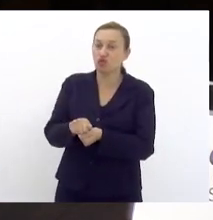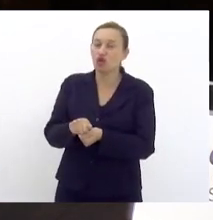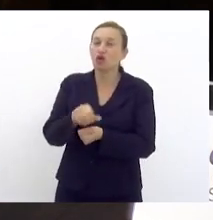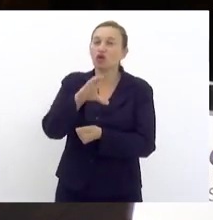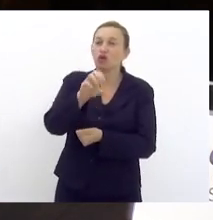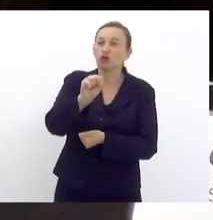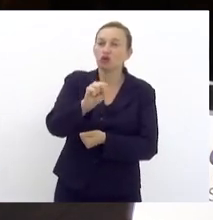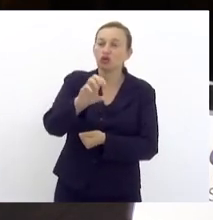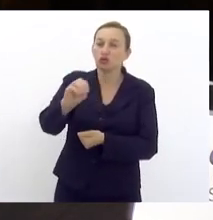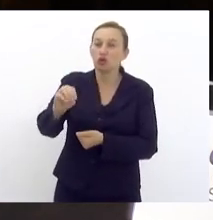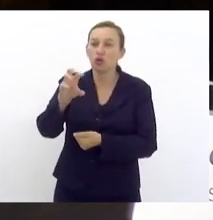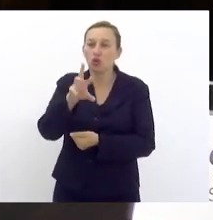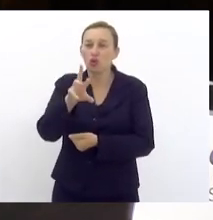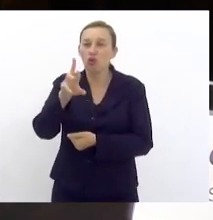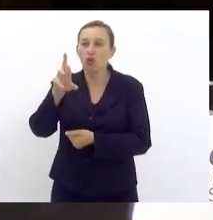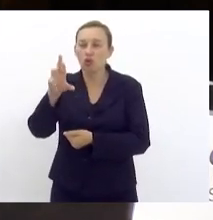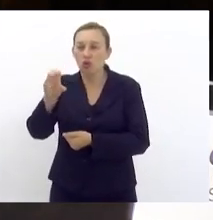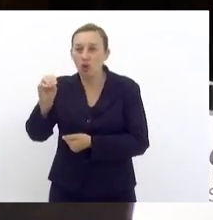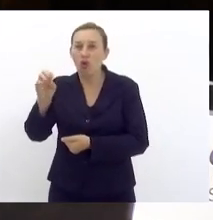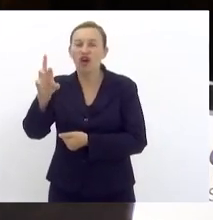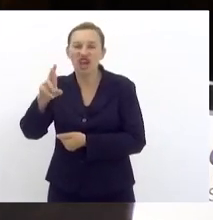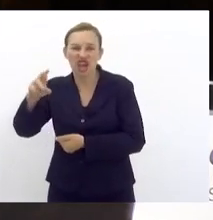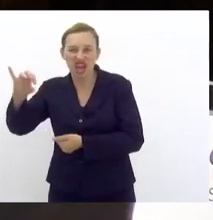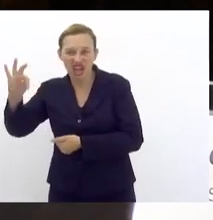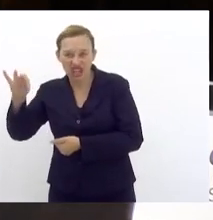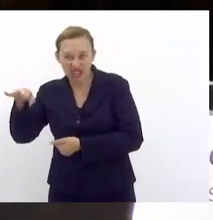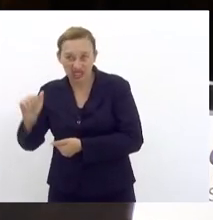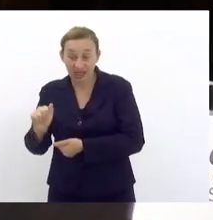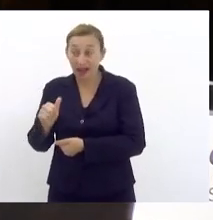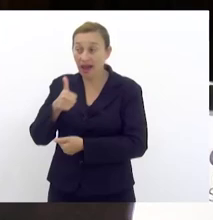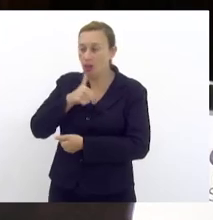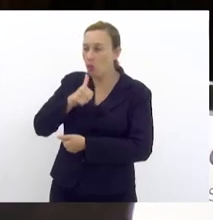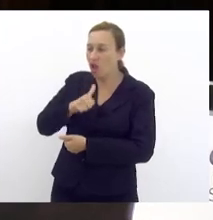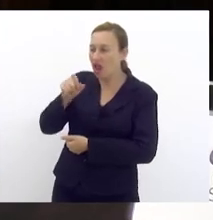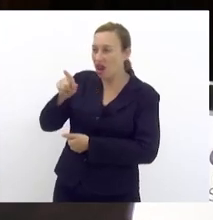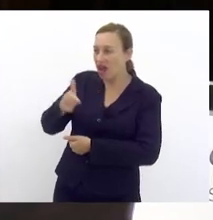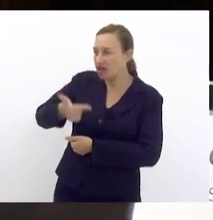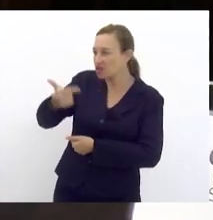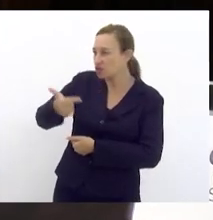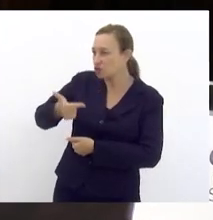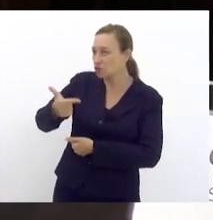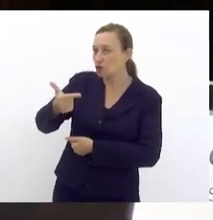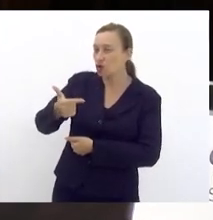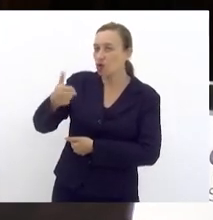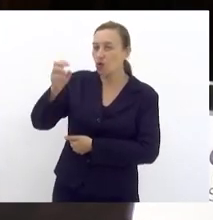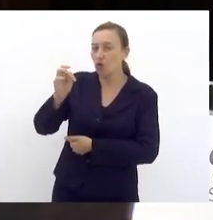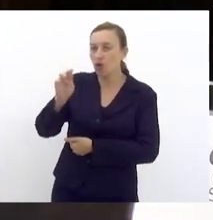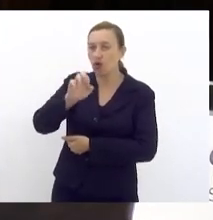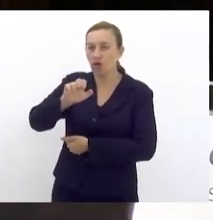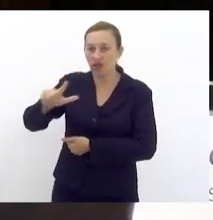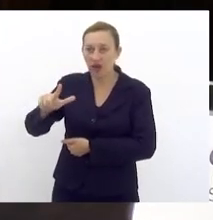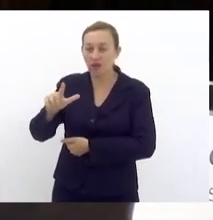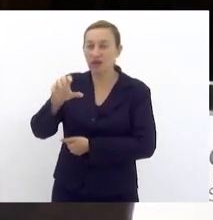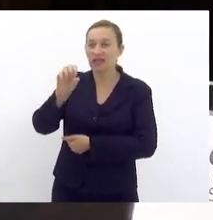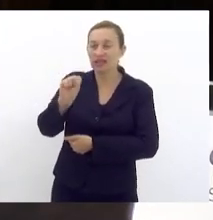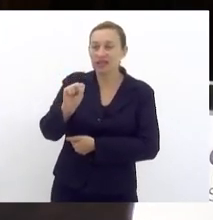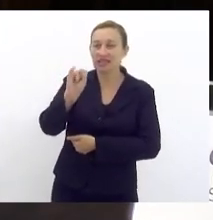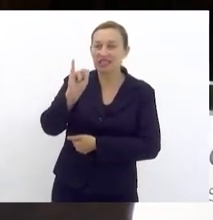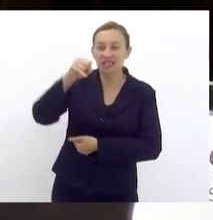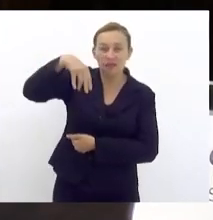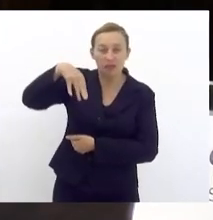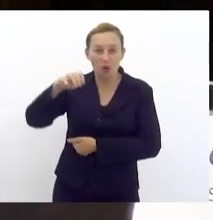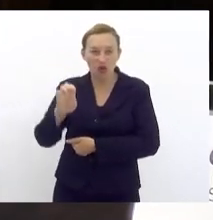socorrista, aquela senhora ali, a segunda, nossa Coronel Simone Maeso,